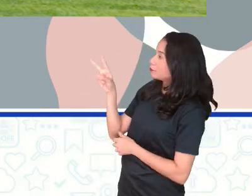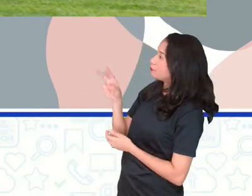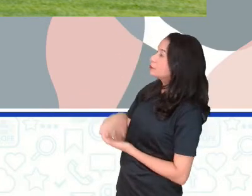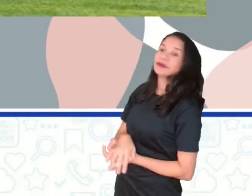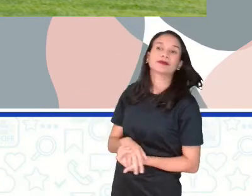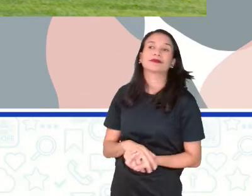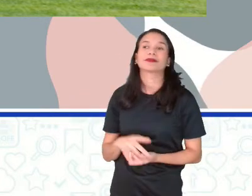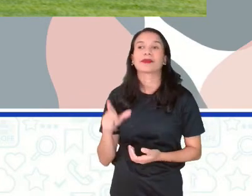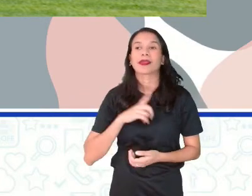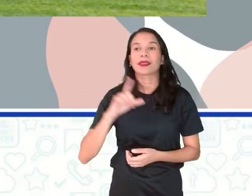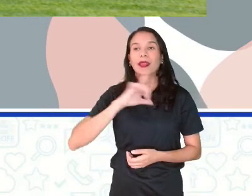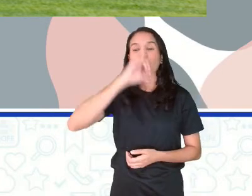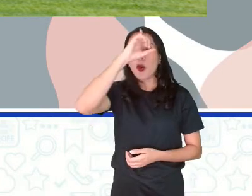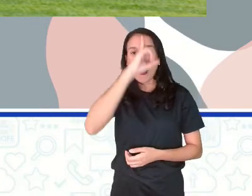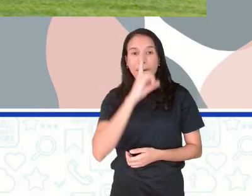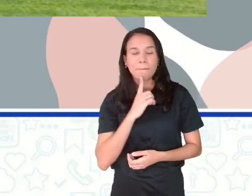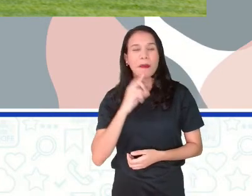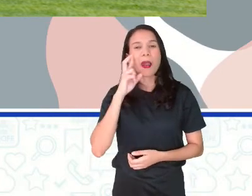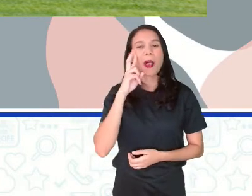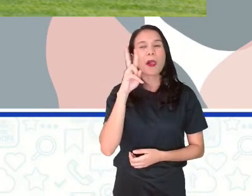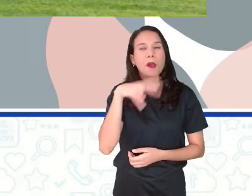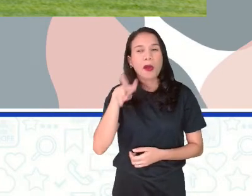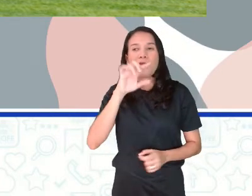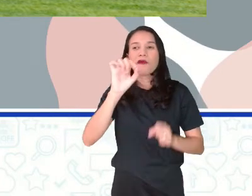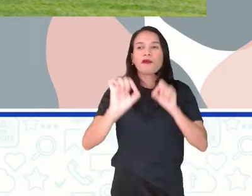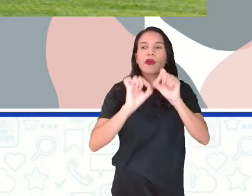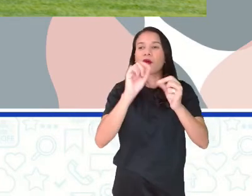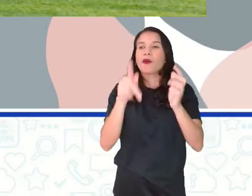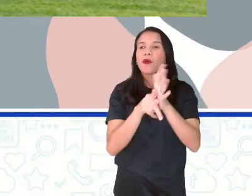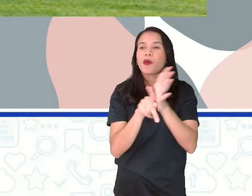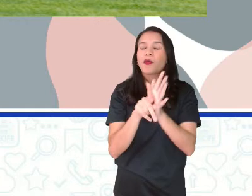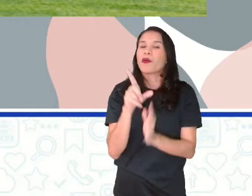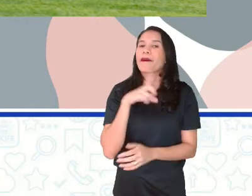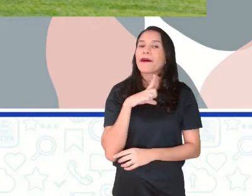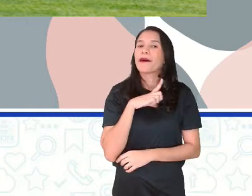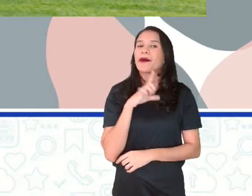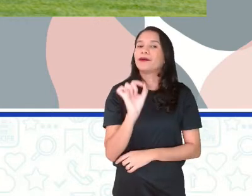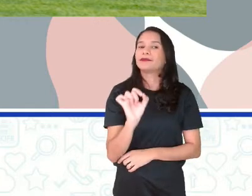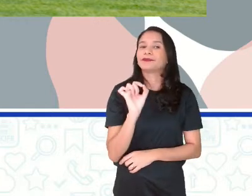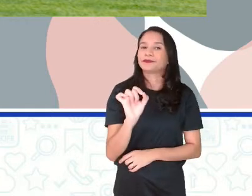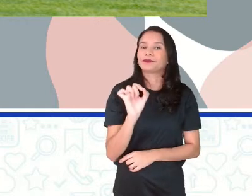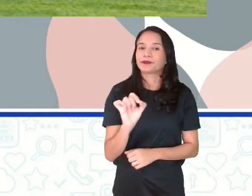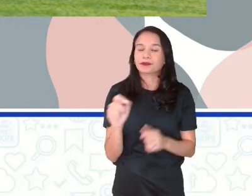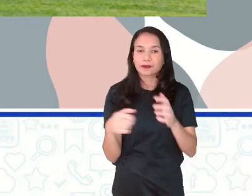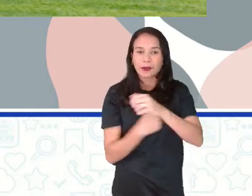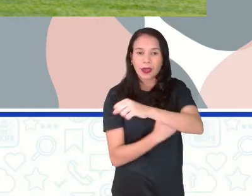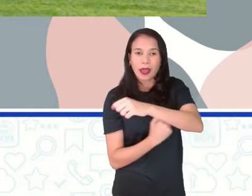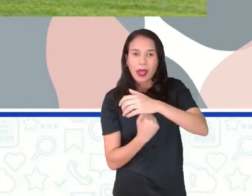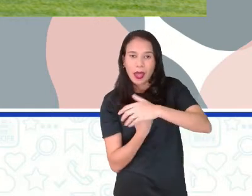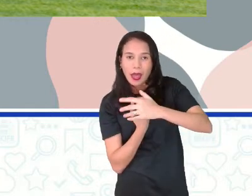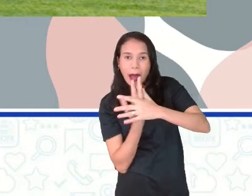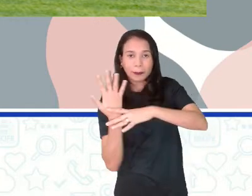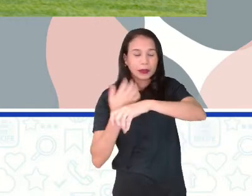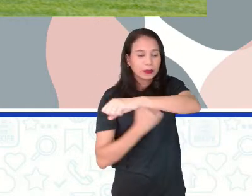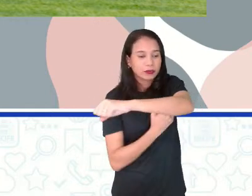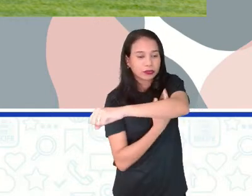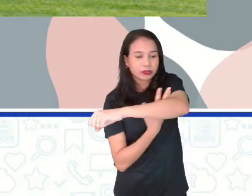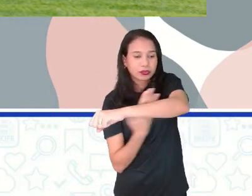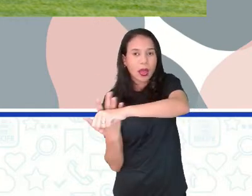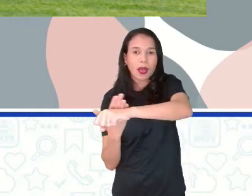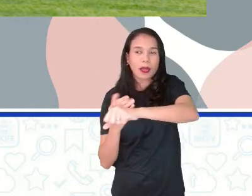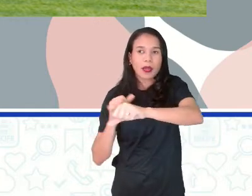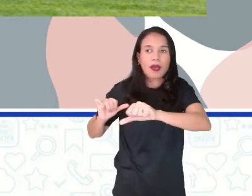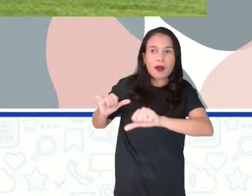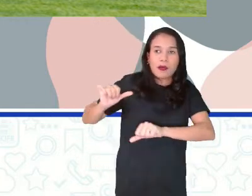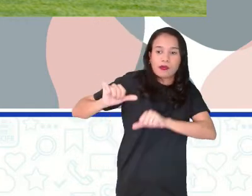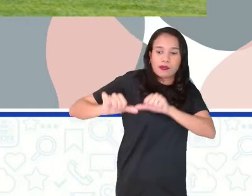negocinhos amarelo que você vê embaixo é justamente a vegetação quando seca, eles vão enrolando